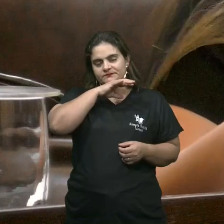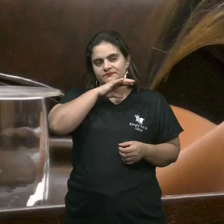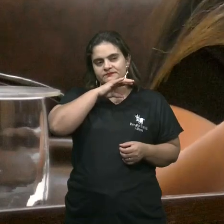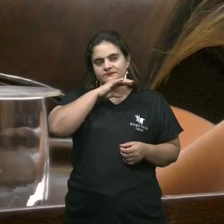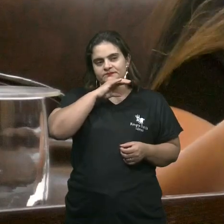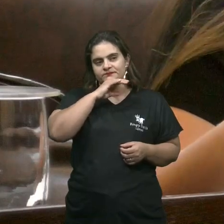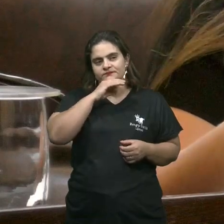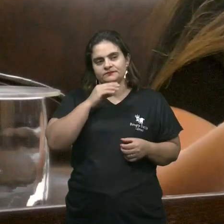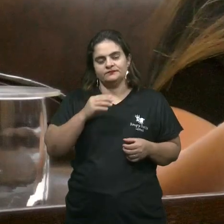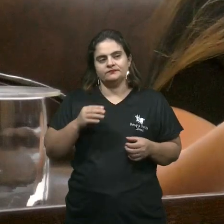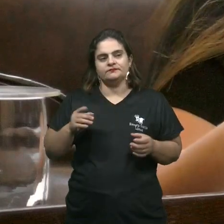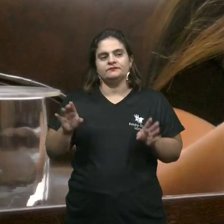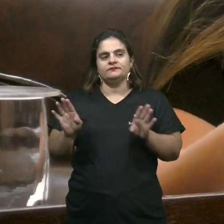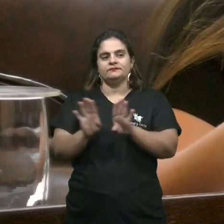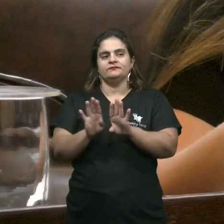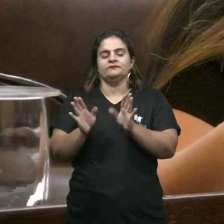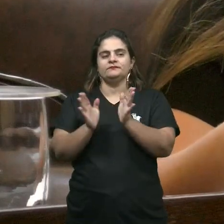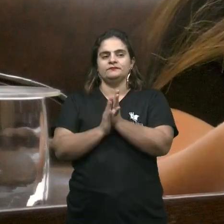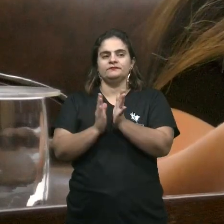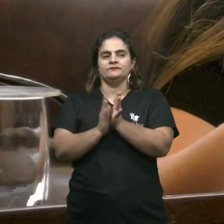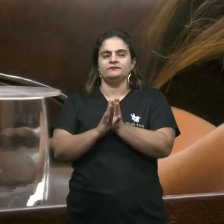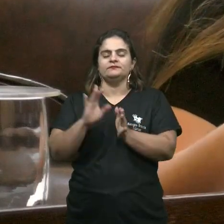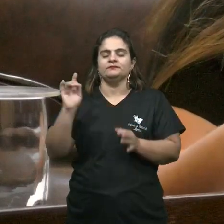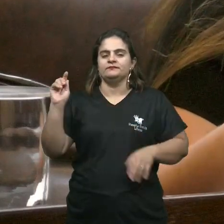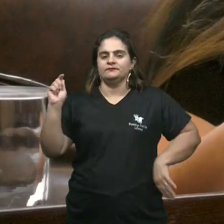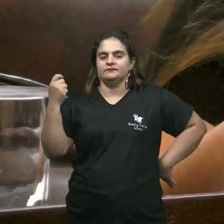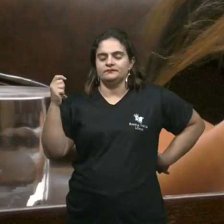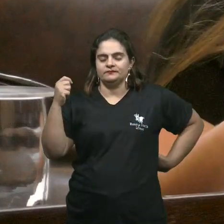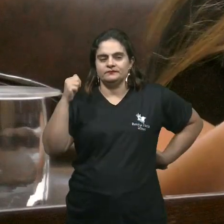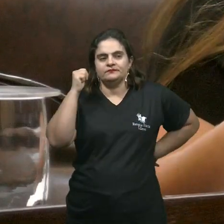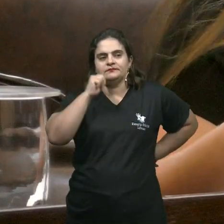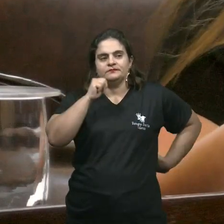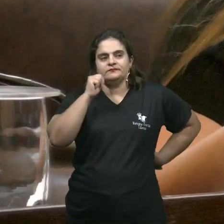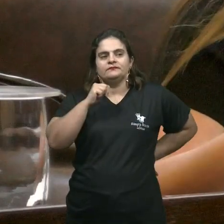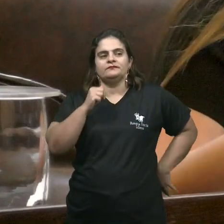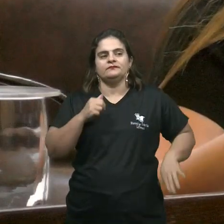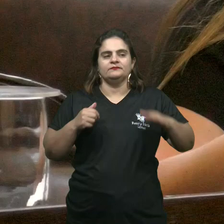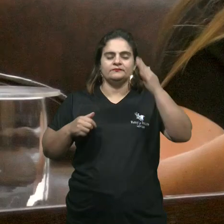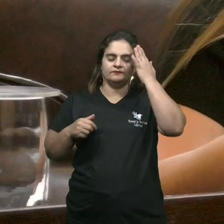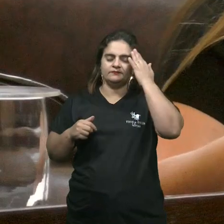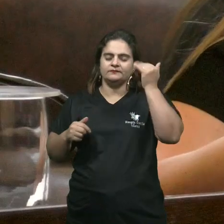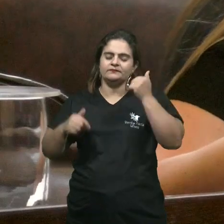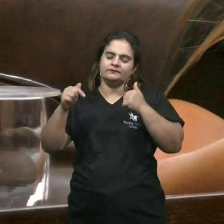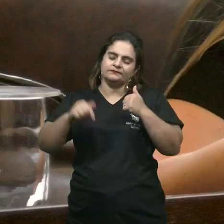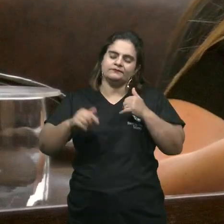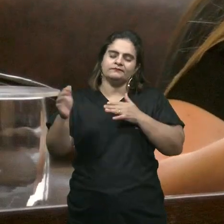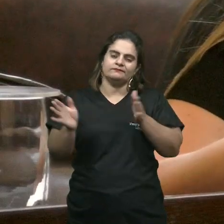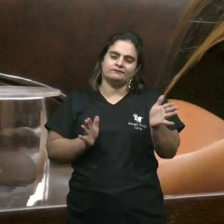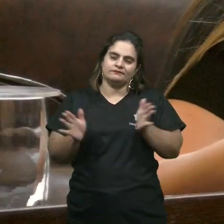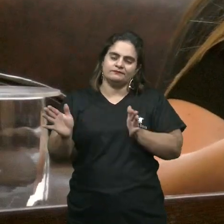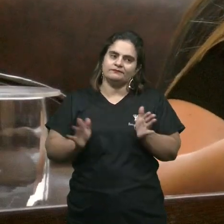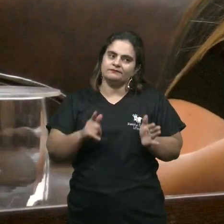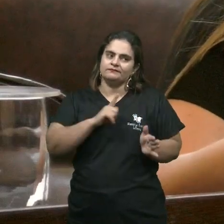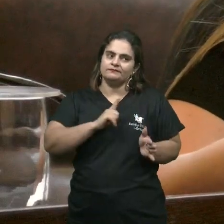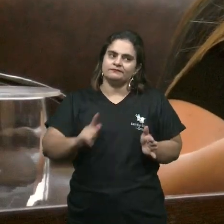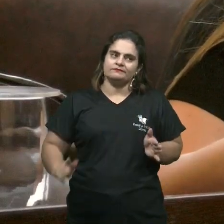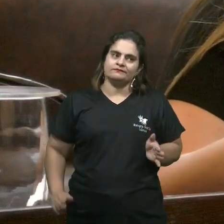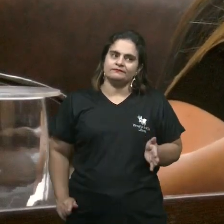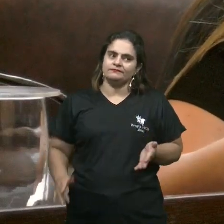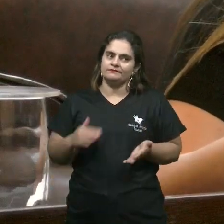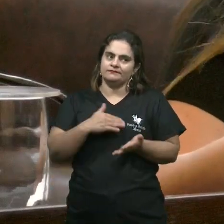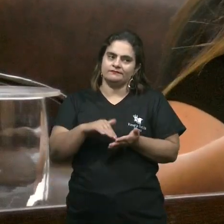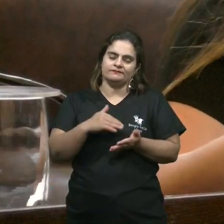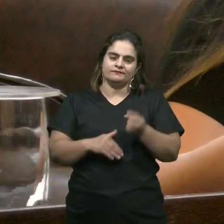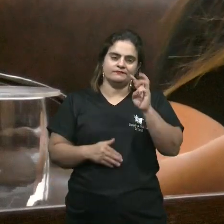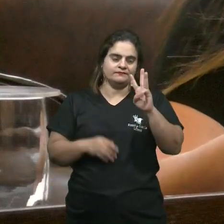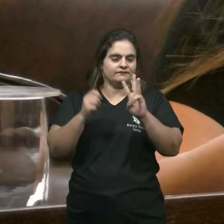Queria, novamente, parabenizar as meninas, porque, de fato, a gente sabe que neste mandato é impossível sair uma secretaria em